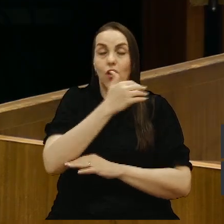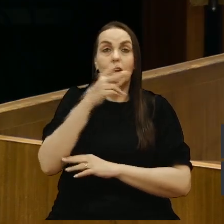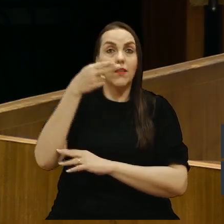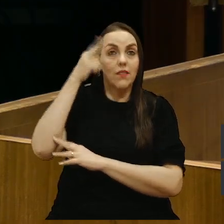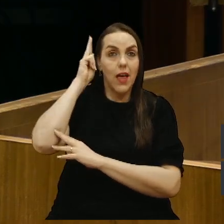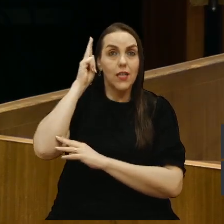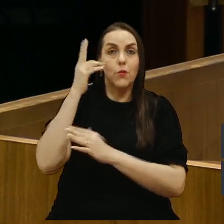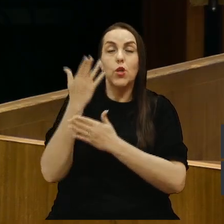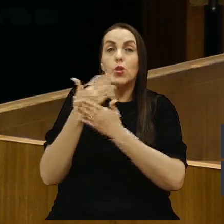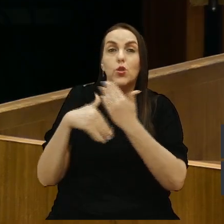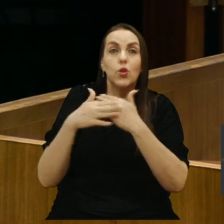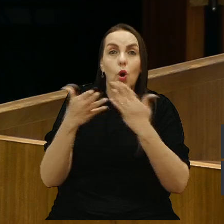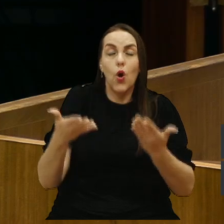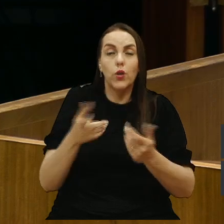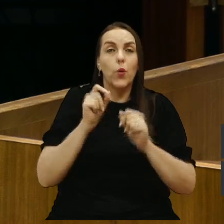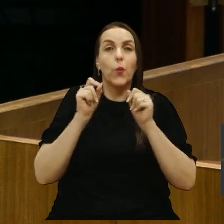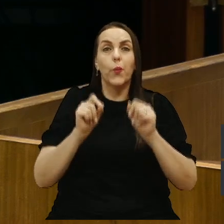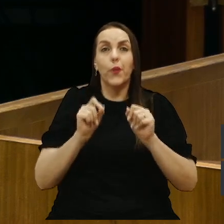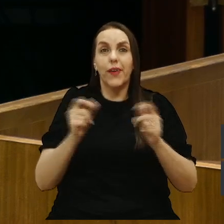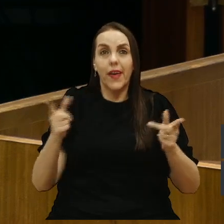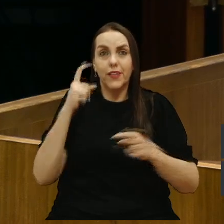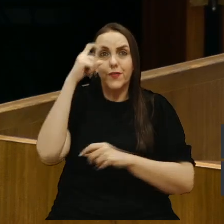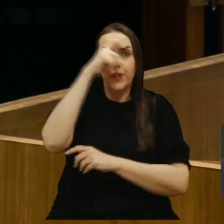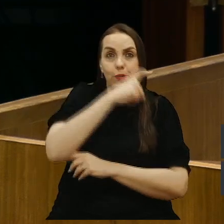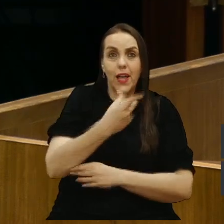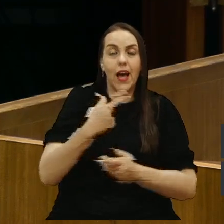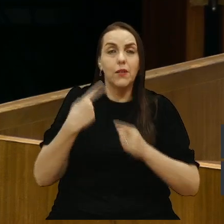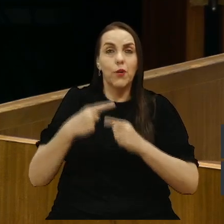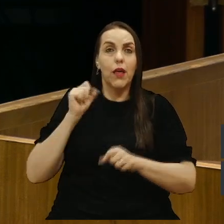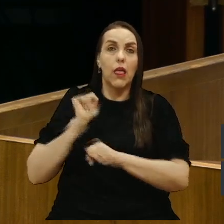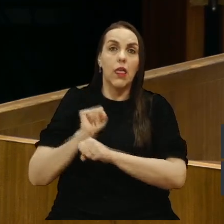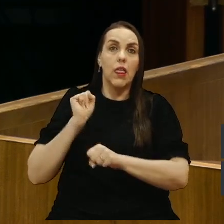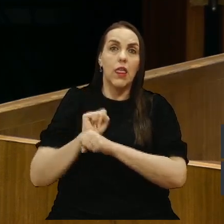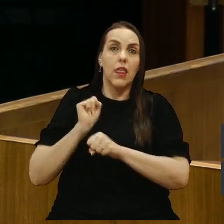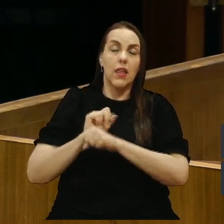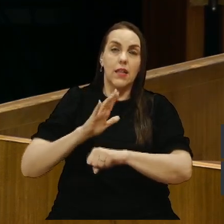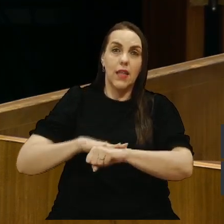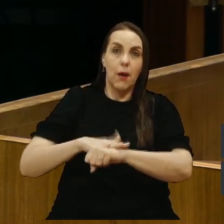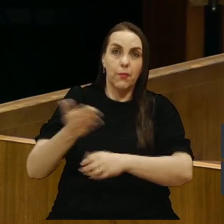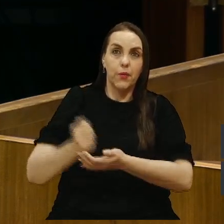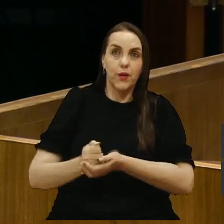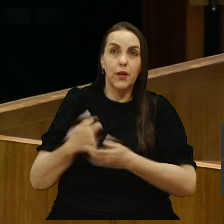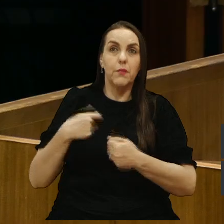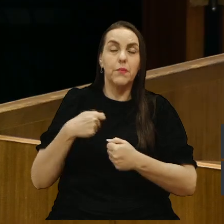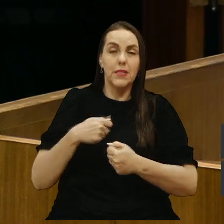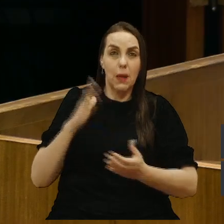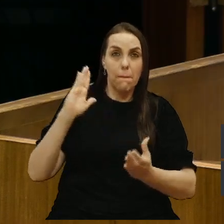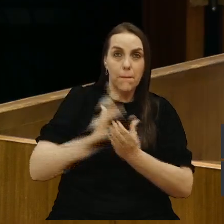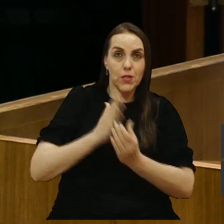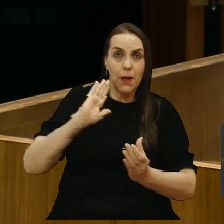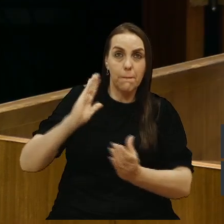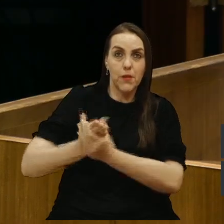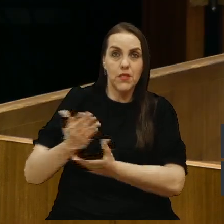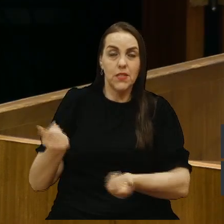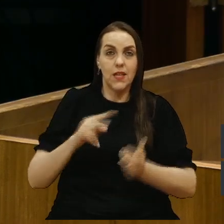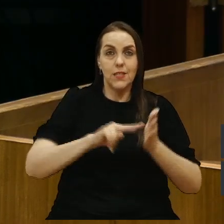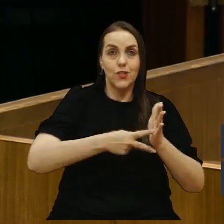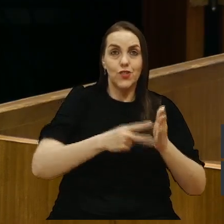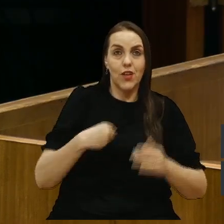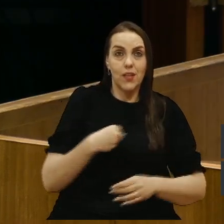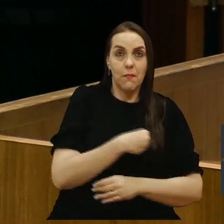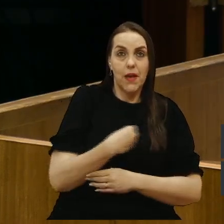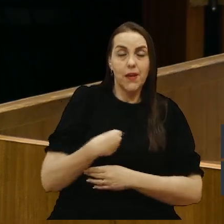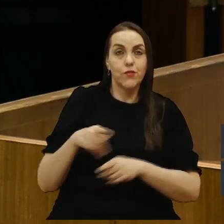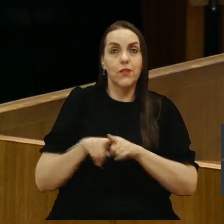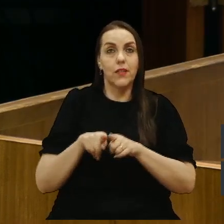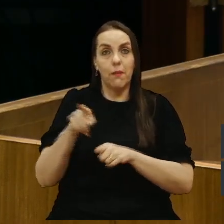Todo mundo. O que custou? Por que esperamos tanto tempo? Por que eu tive que ir lá tomar 2 processos, um do Sindicato dos Médicos e outro